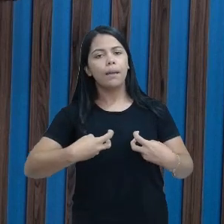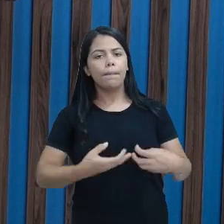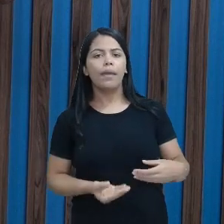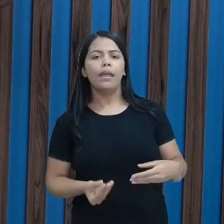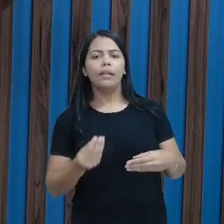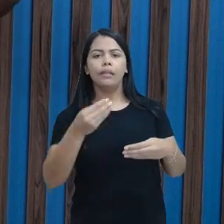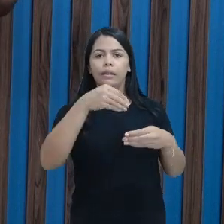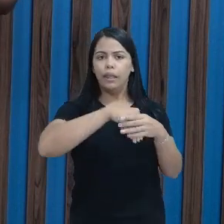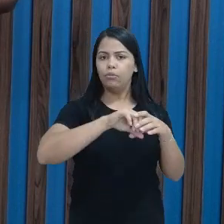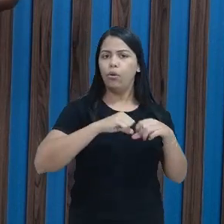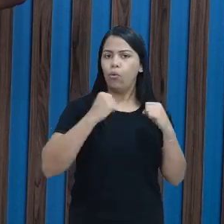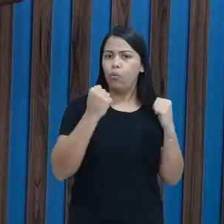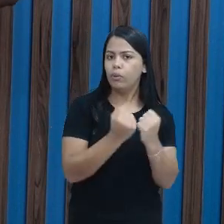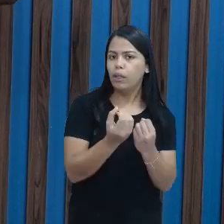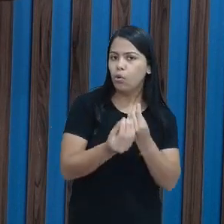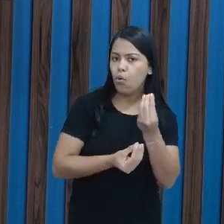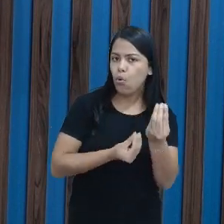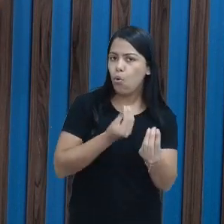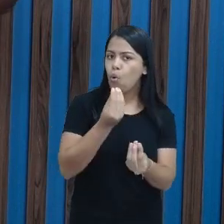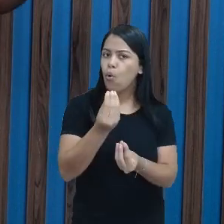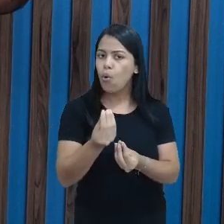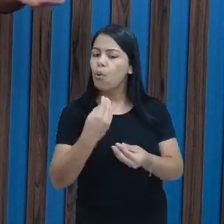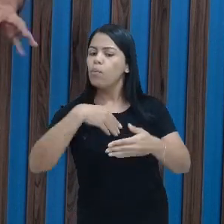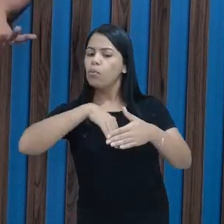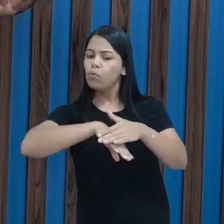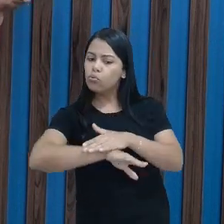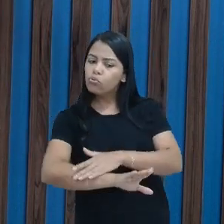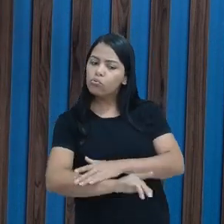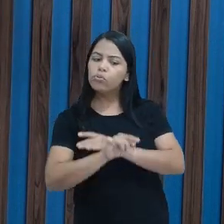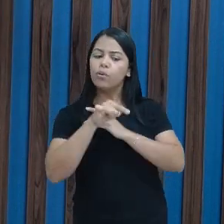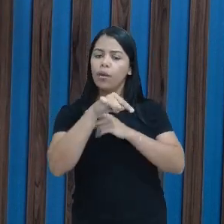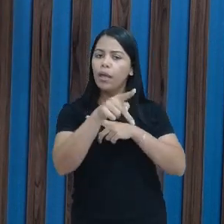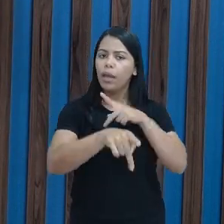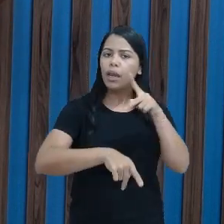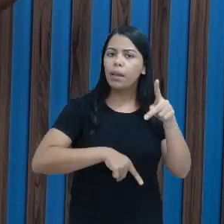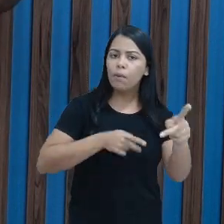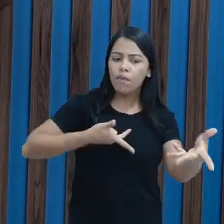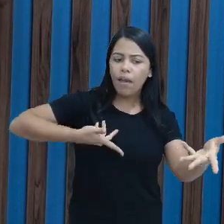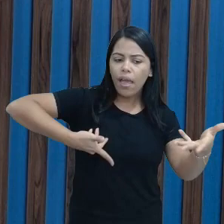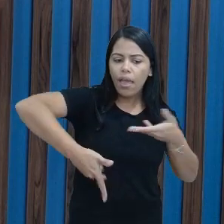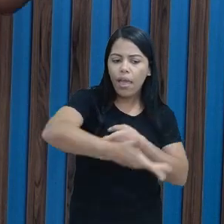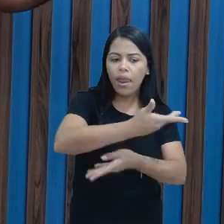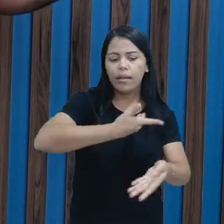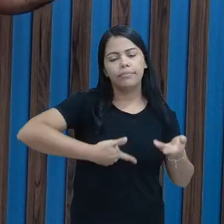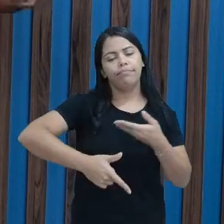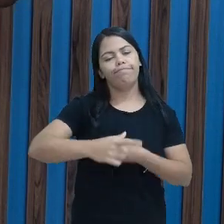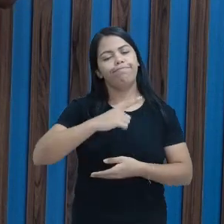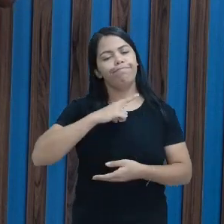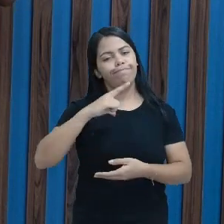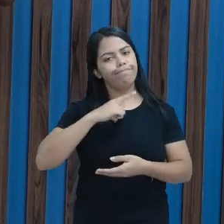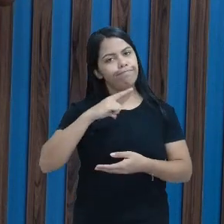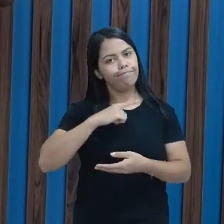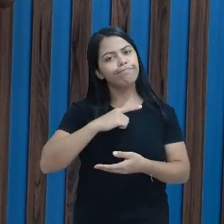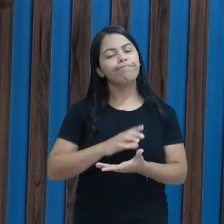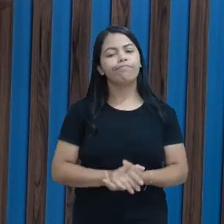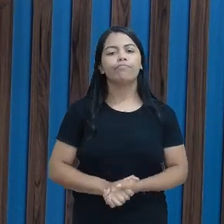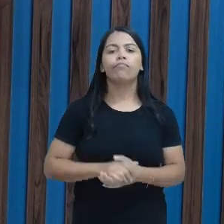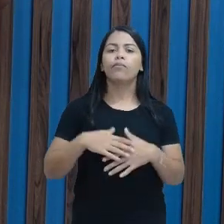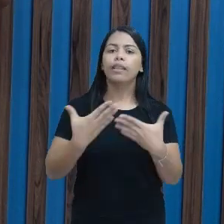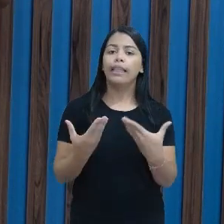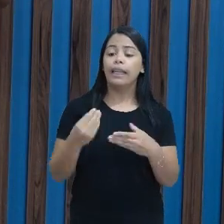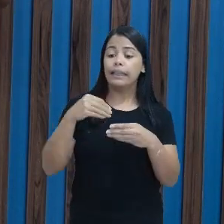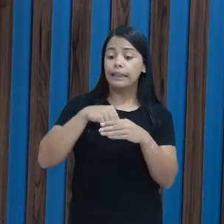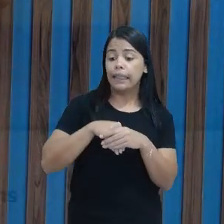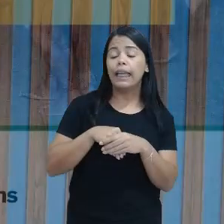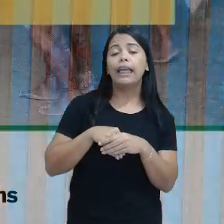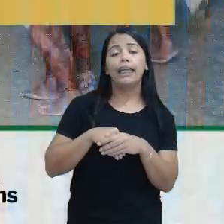criar com aquele povo, com a sua raiz, com a sua ligação originária. E dentro disso, ó, o